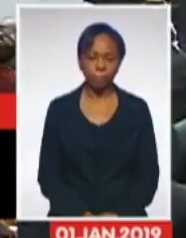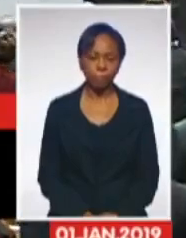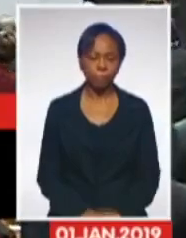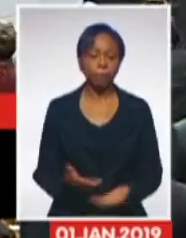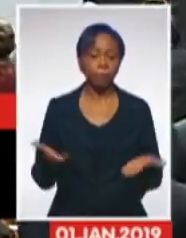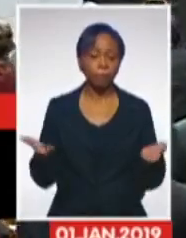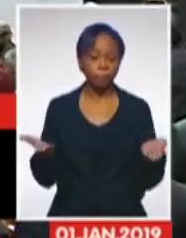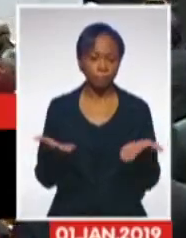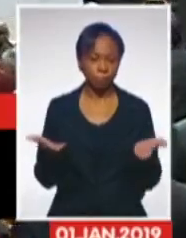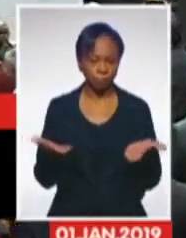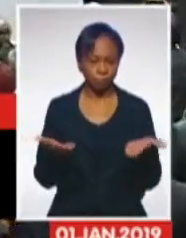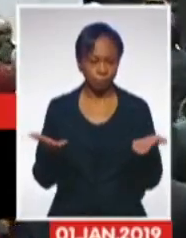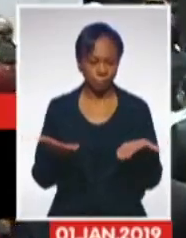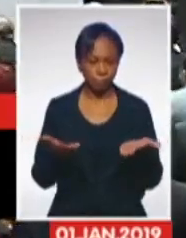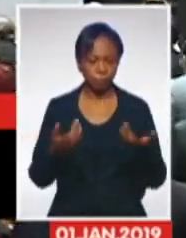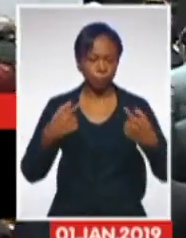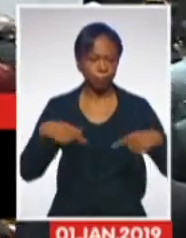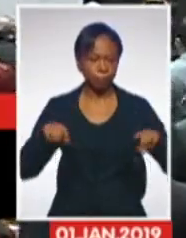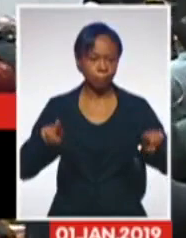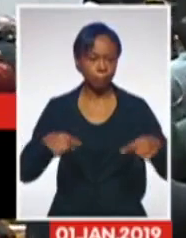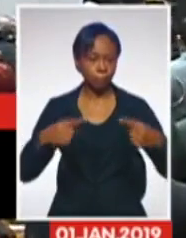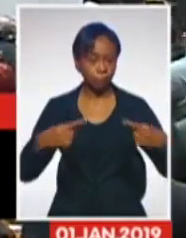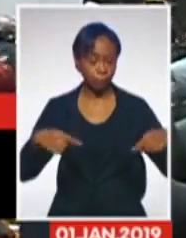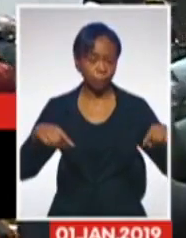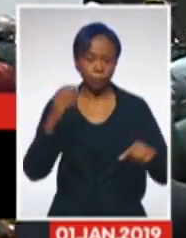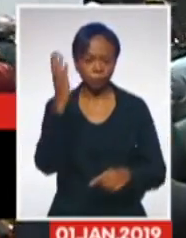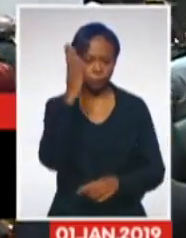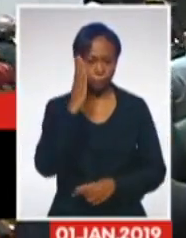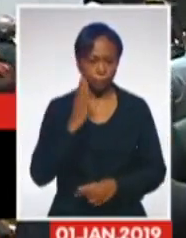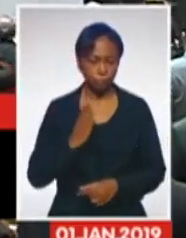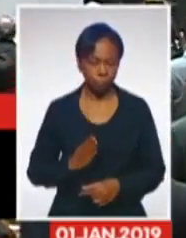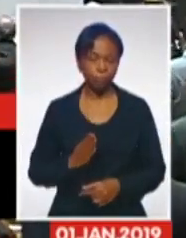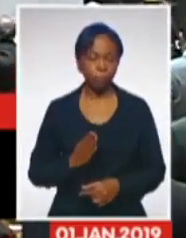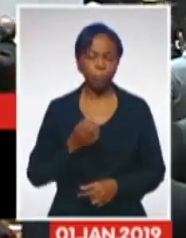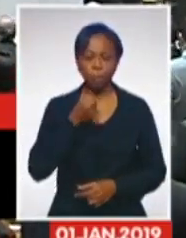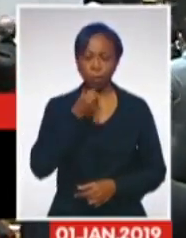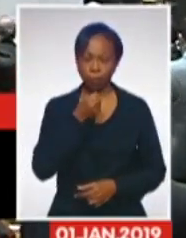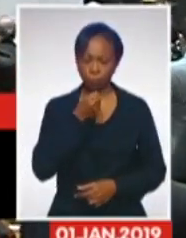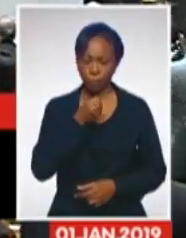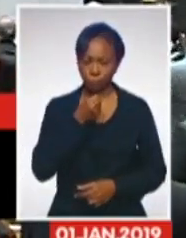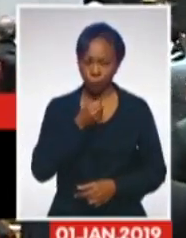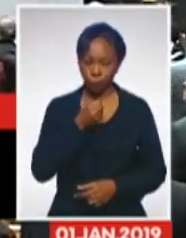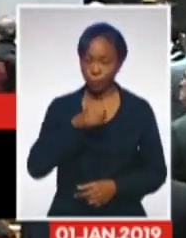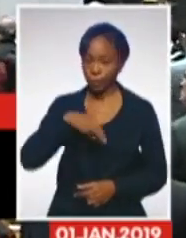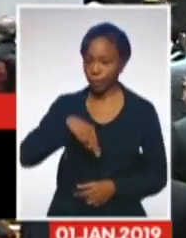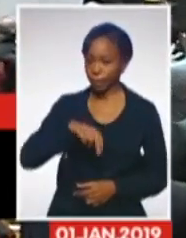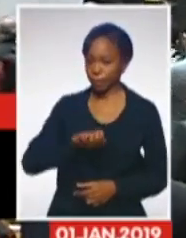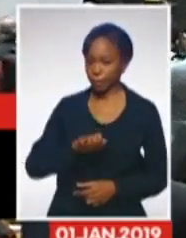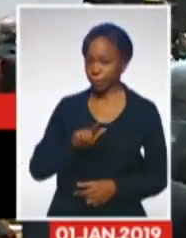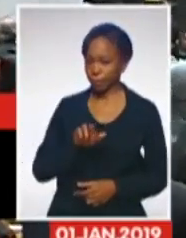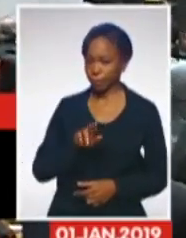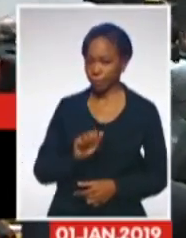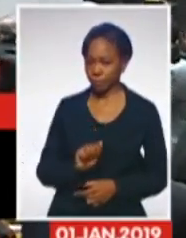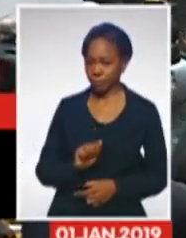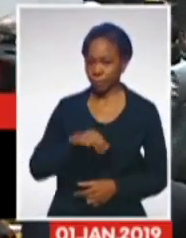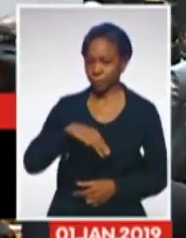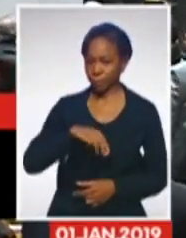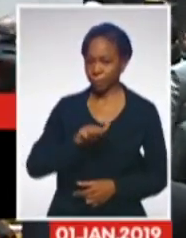Ouviremos agora o hino nacional, que será interpretado pela cantora Negra Mari.